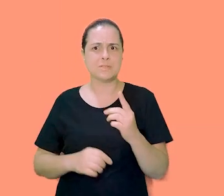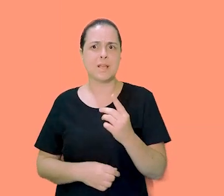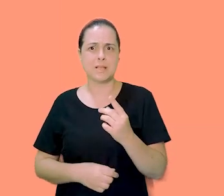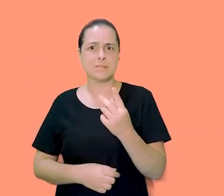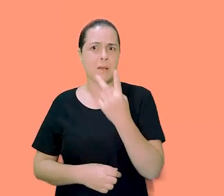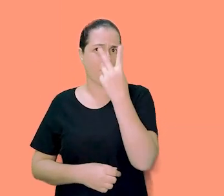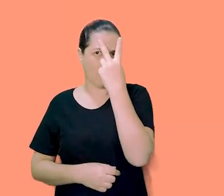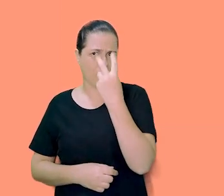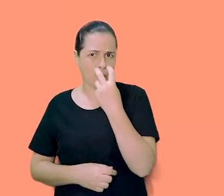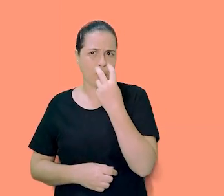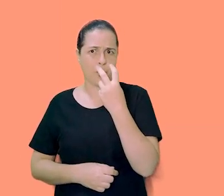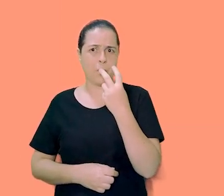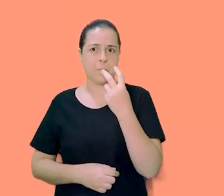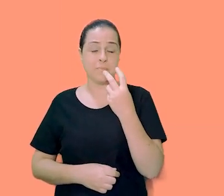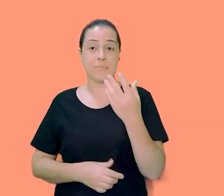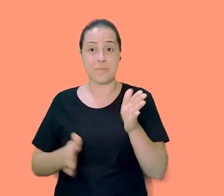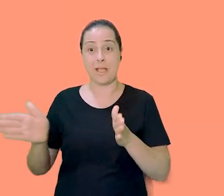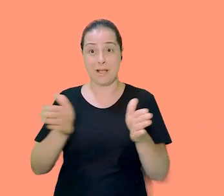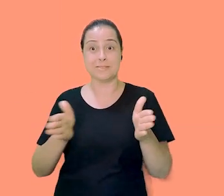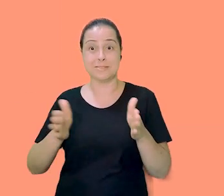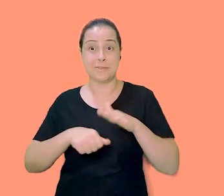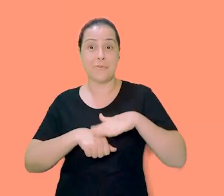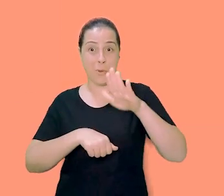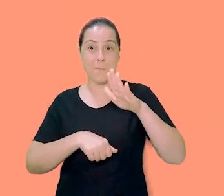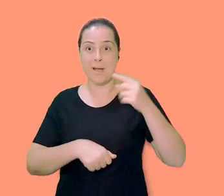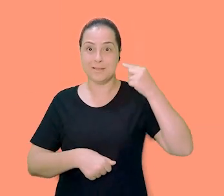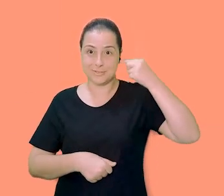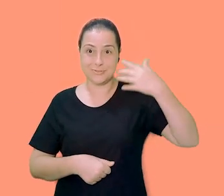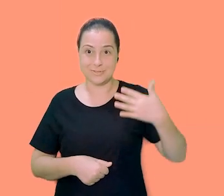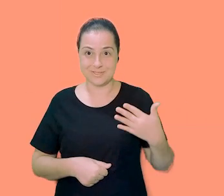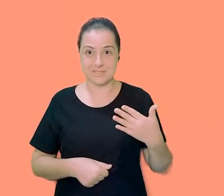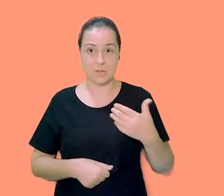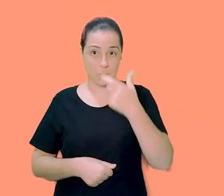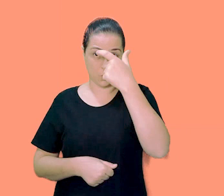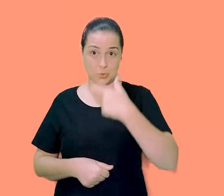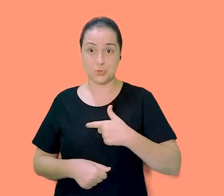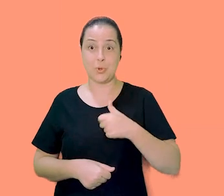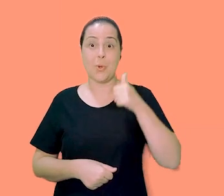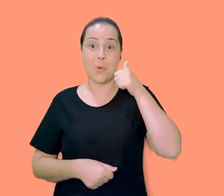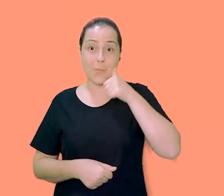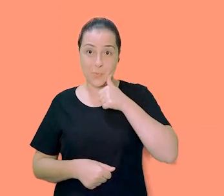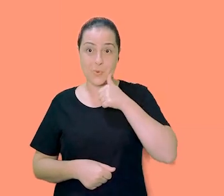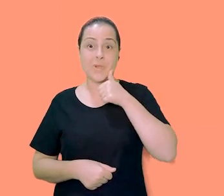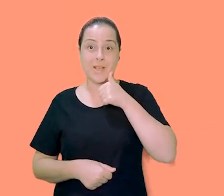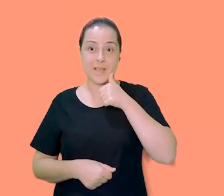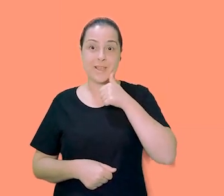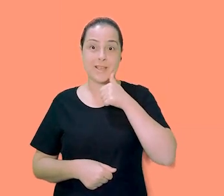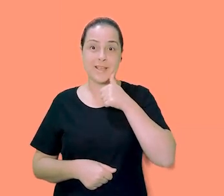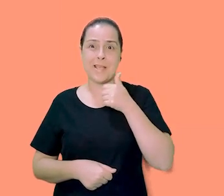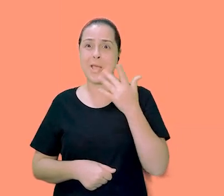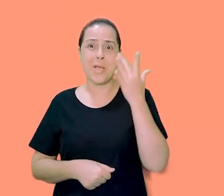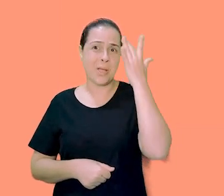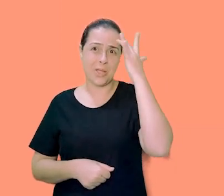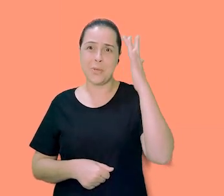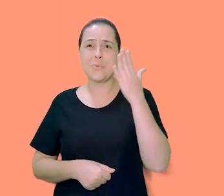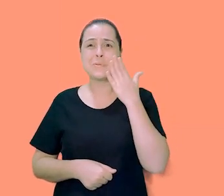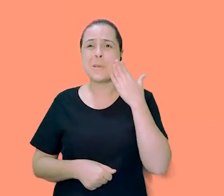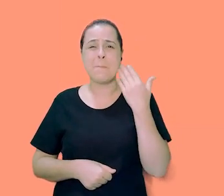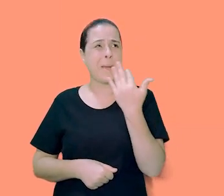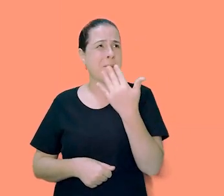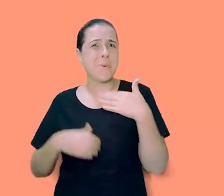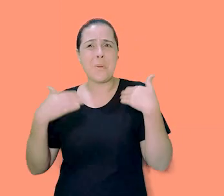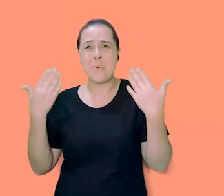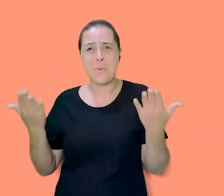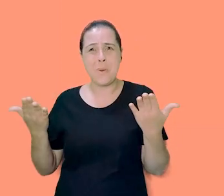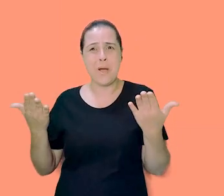visual nos assistindo, para a gente ficar mais acessível com elas, tá? Eu sou uma mulher também. Eu não sei ninguém, eu nunca sei qual a cor de pele